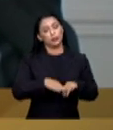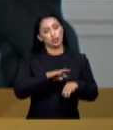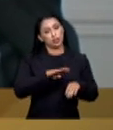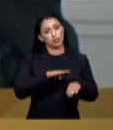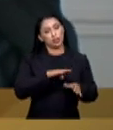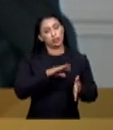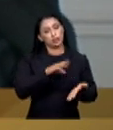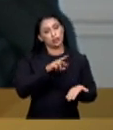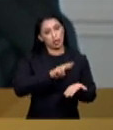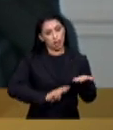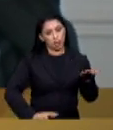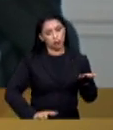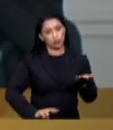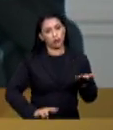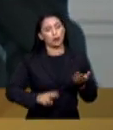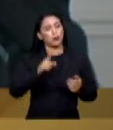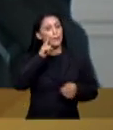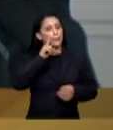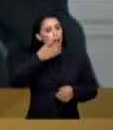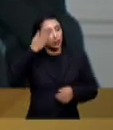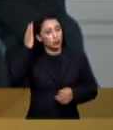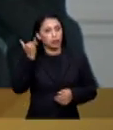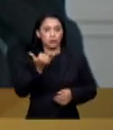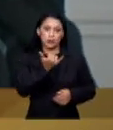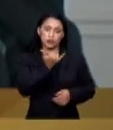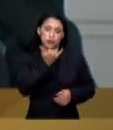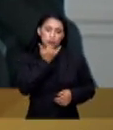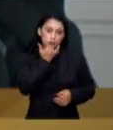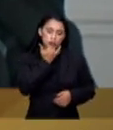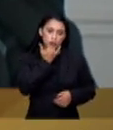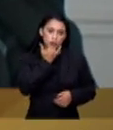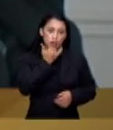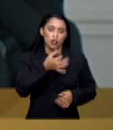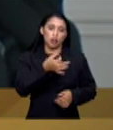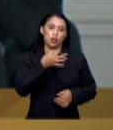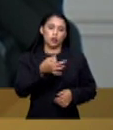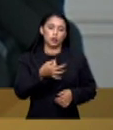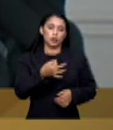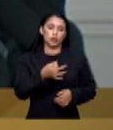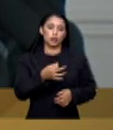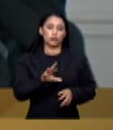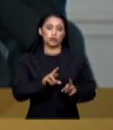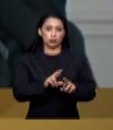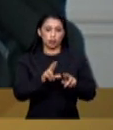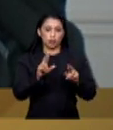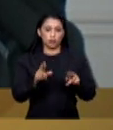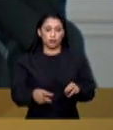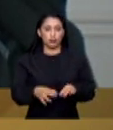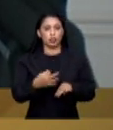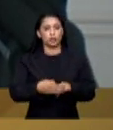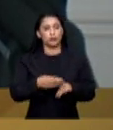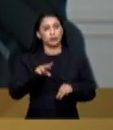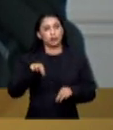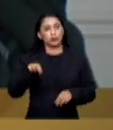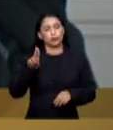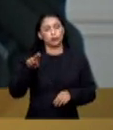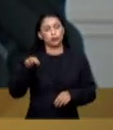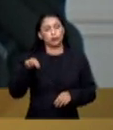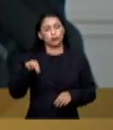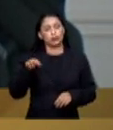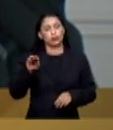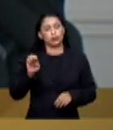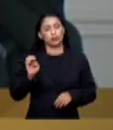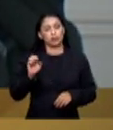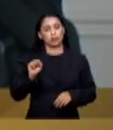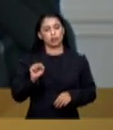relator, o eminente ministro Marco Aurélio Pinino Vênia, a divergência inaugurada pelo ministro Nunes Marques. E